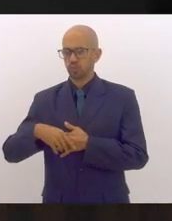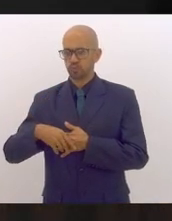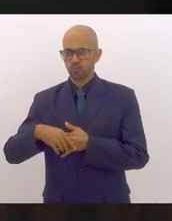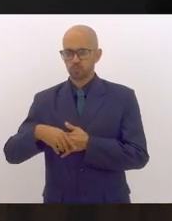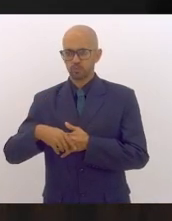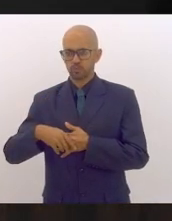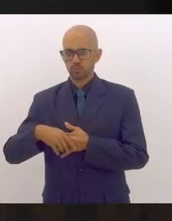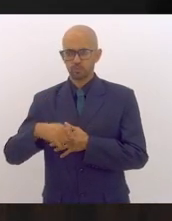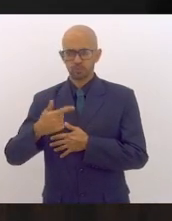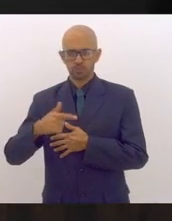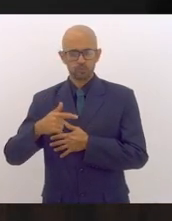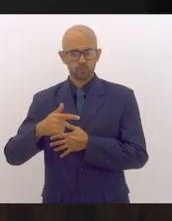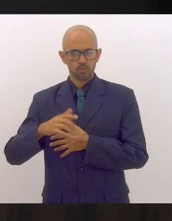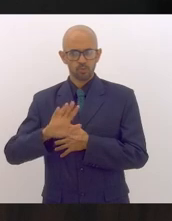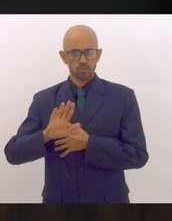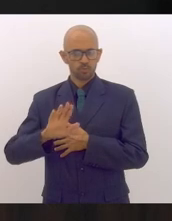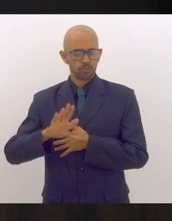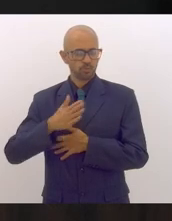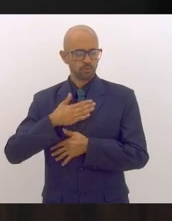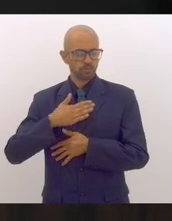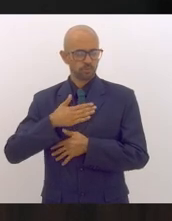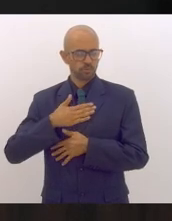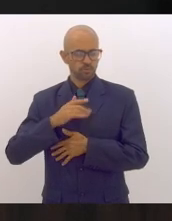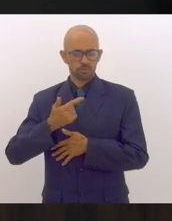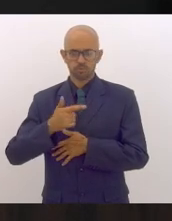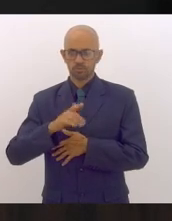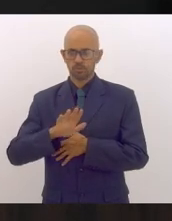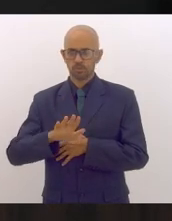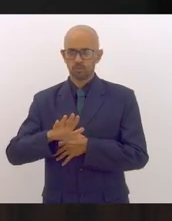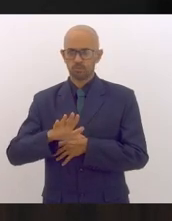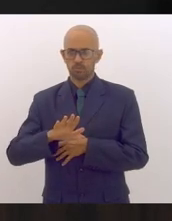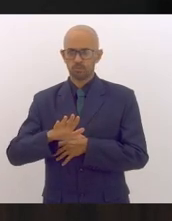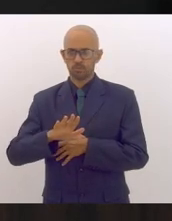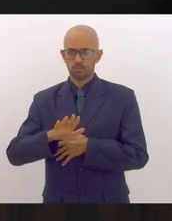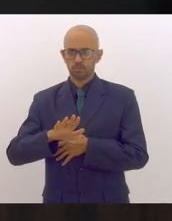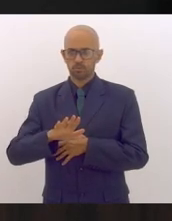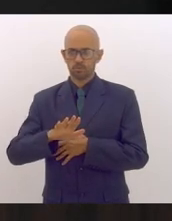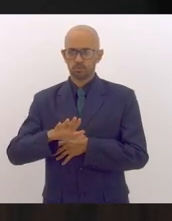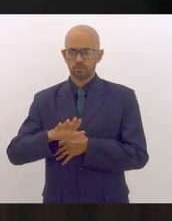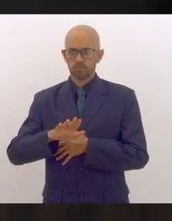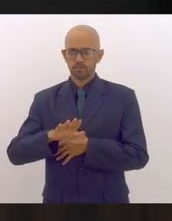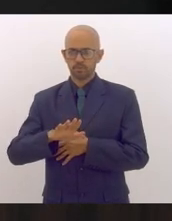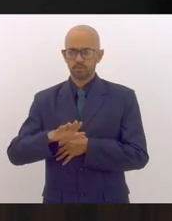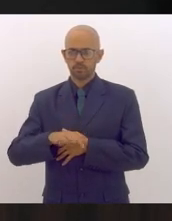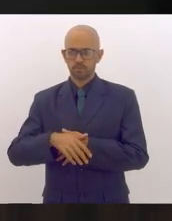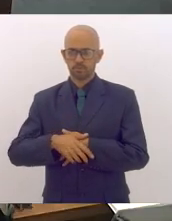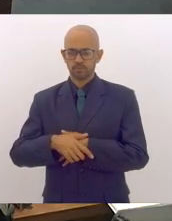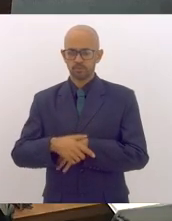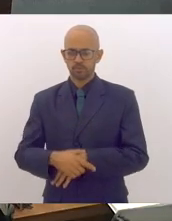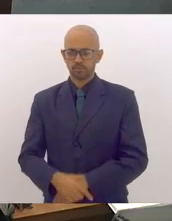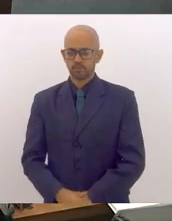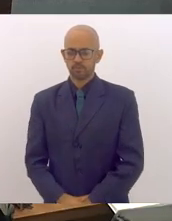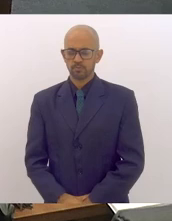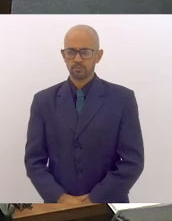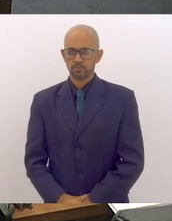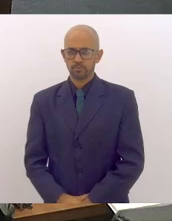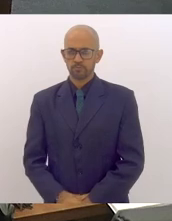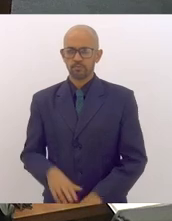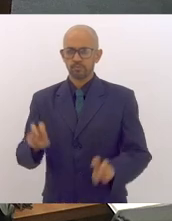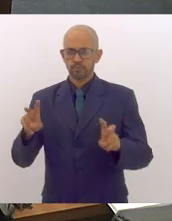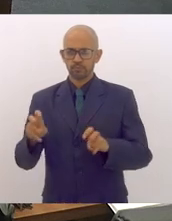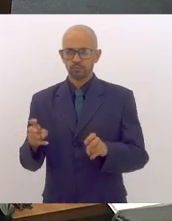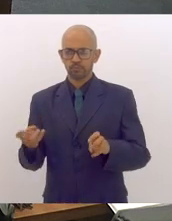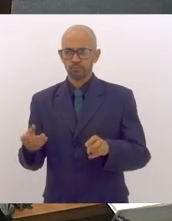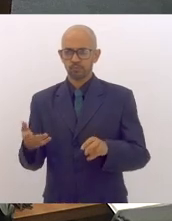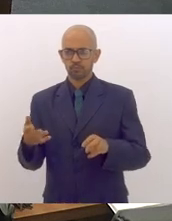Não tem destaque. Aqui não tem. Pelo menos na anotação que está aqui, não. Expõe sobre a inclusão dos doadores